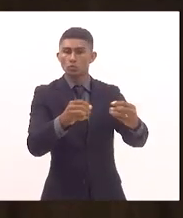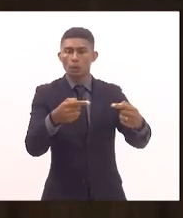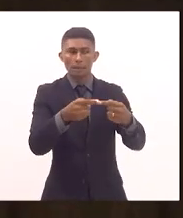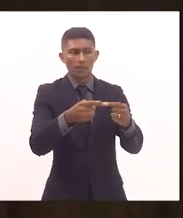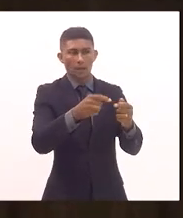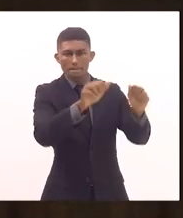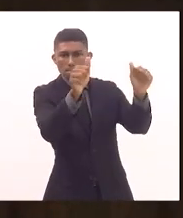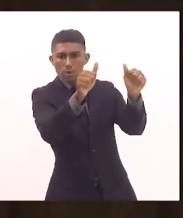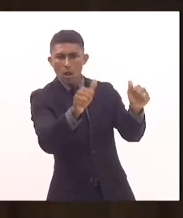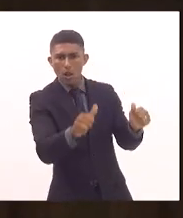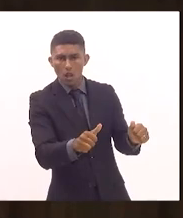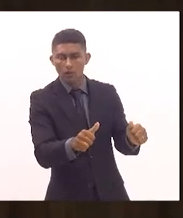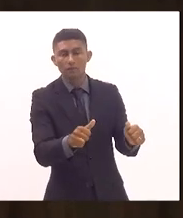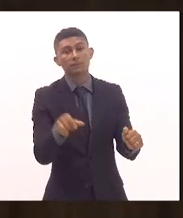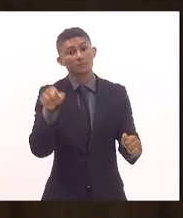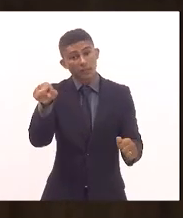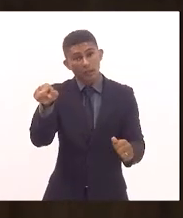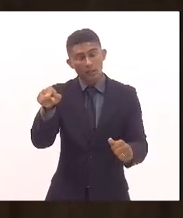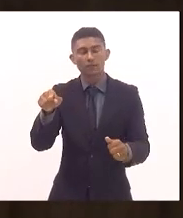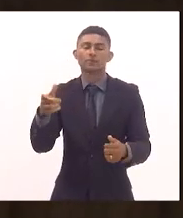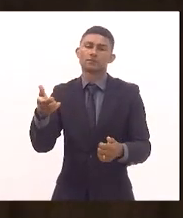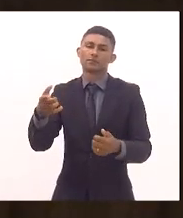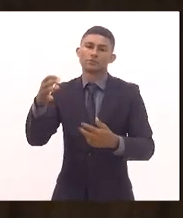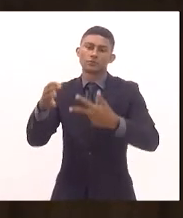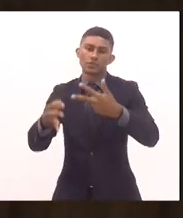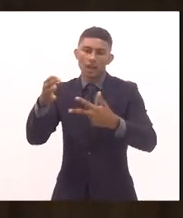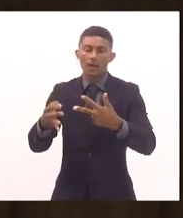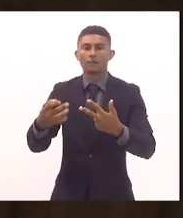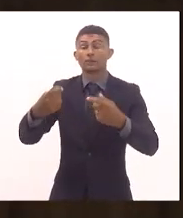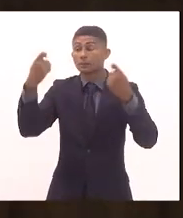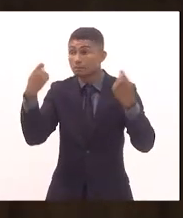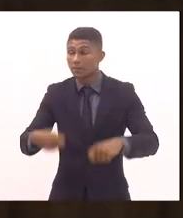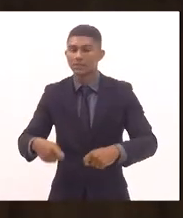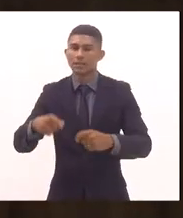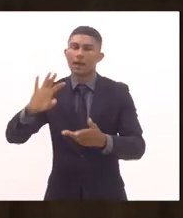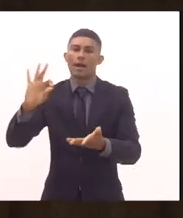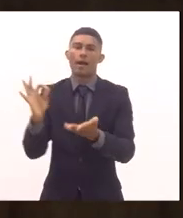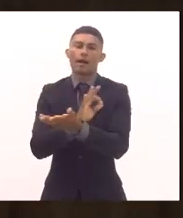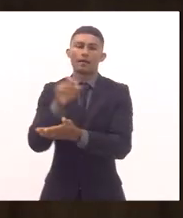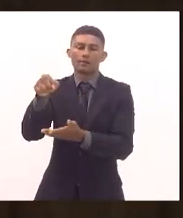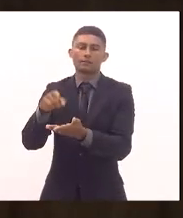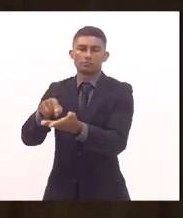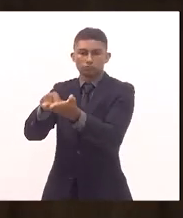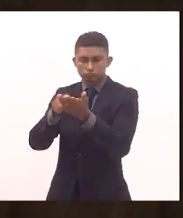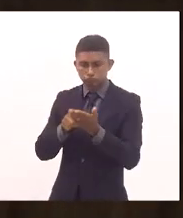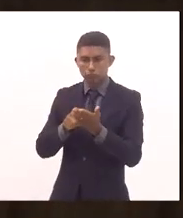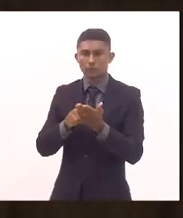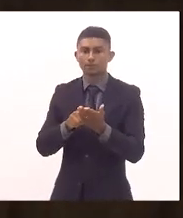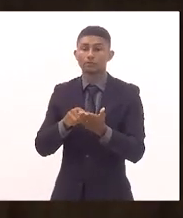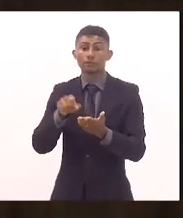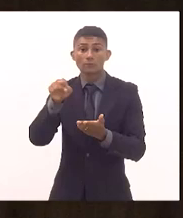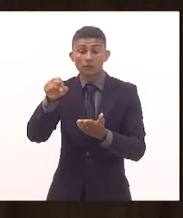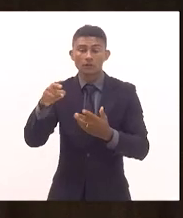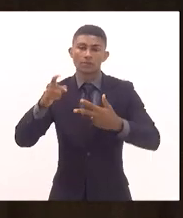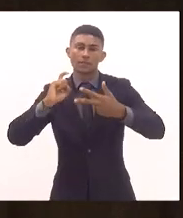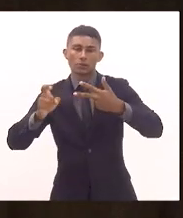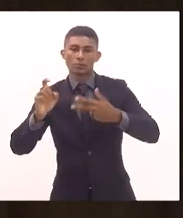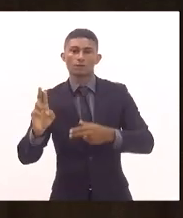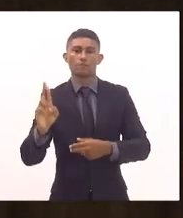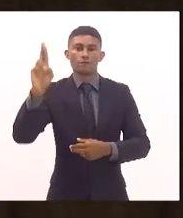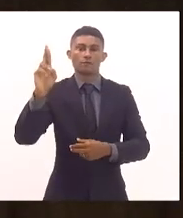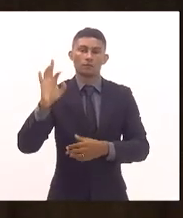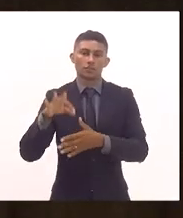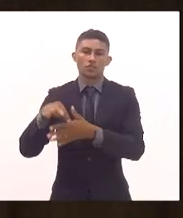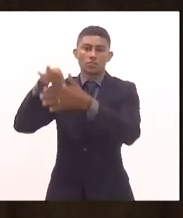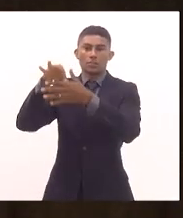judiciário tem que vir junto assinado, deputado Amorim, ou pelo chefe do executivo, ou